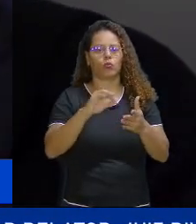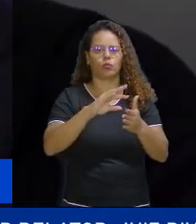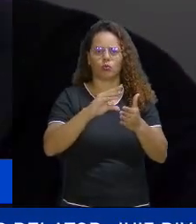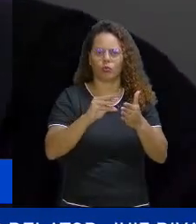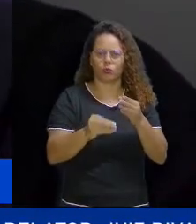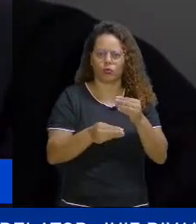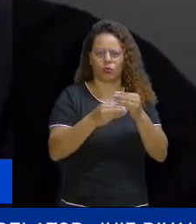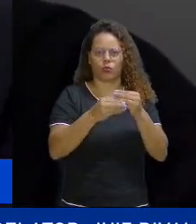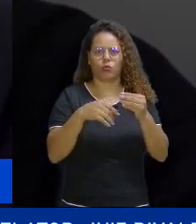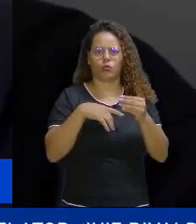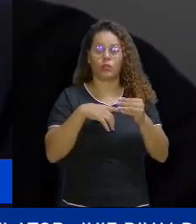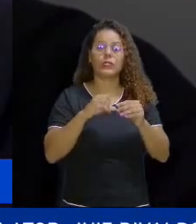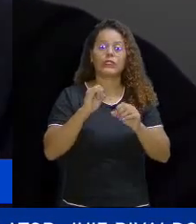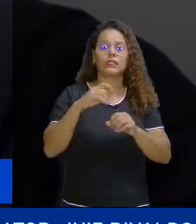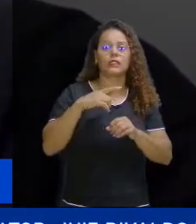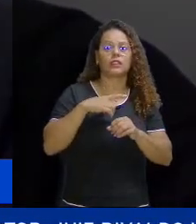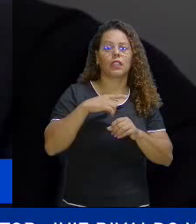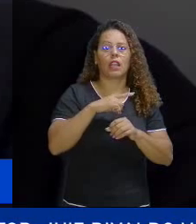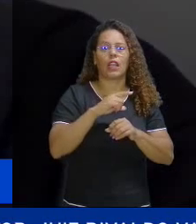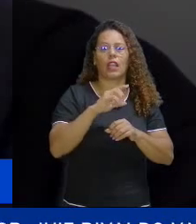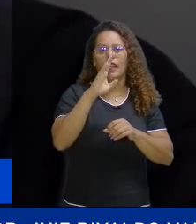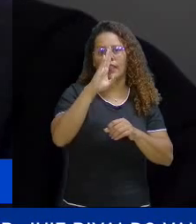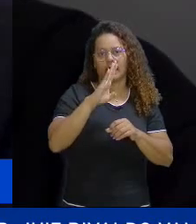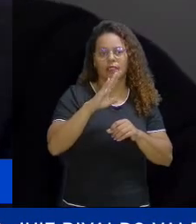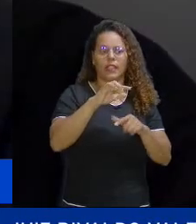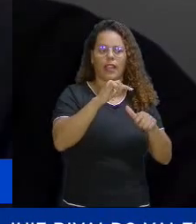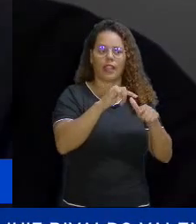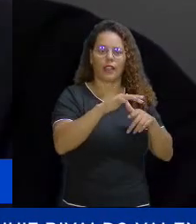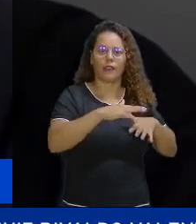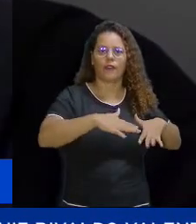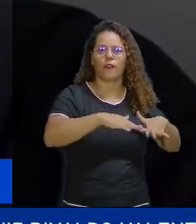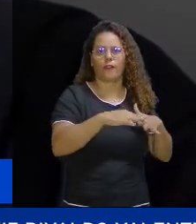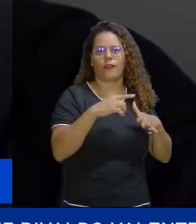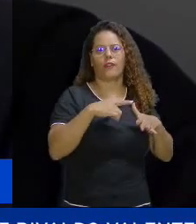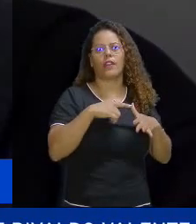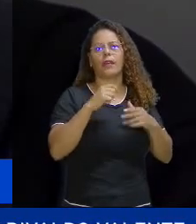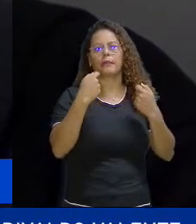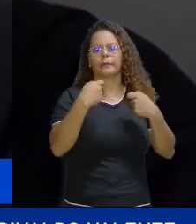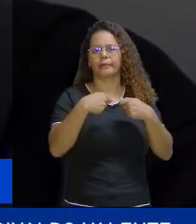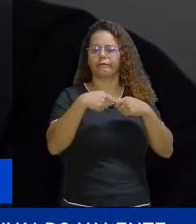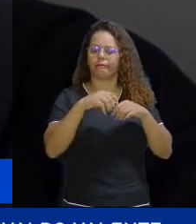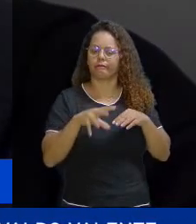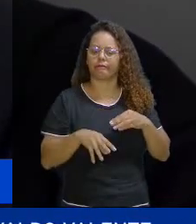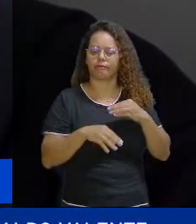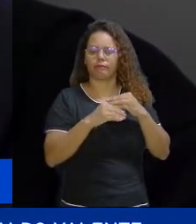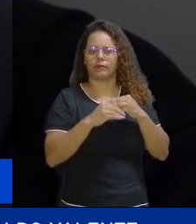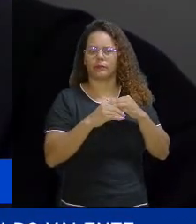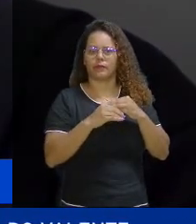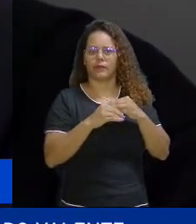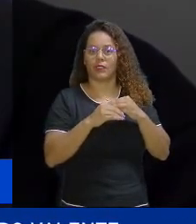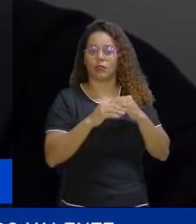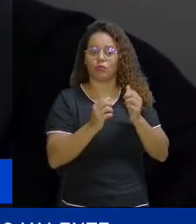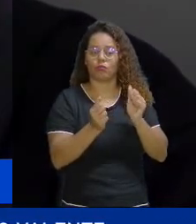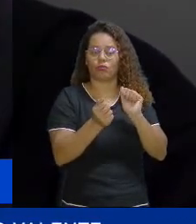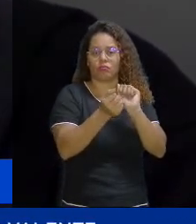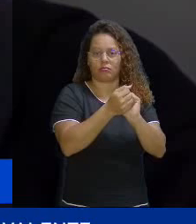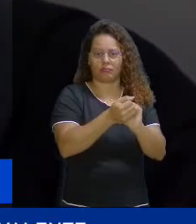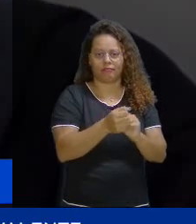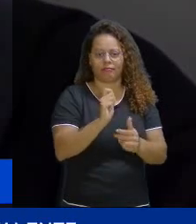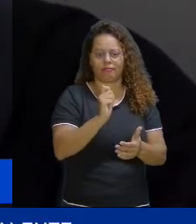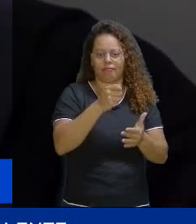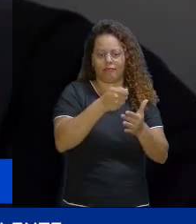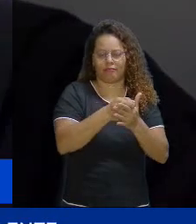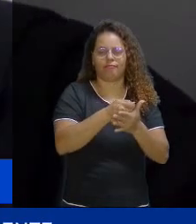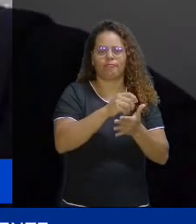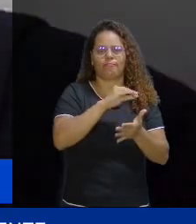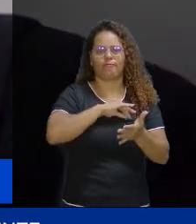Tal pretensão pressupõe que a gratificação de atividade judiciária já deveria ter sido considerada vencimento básico desde então,